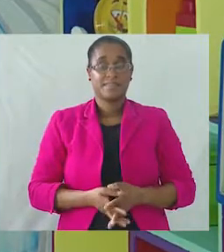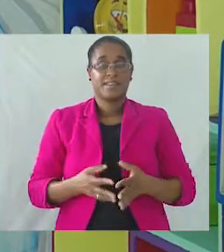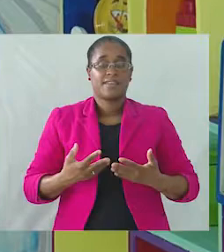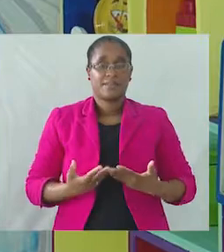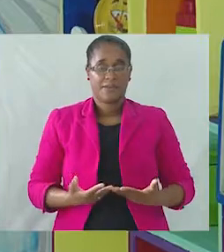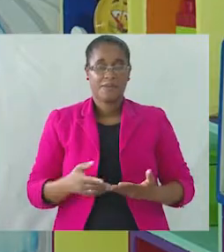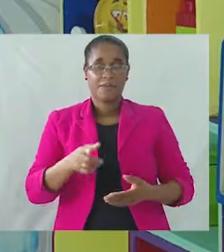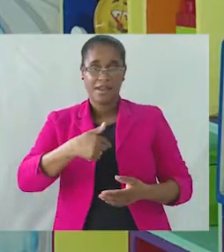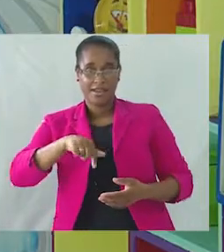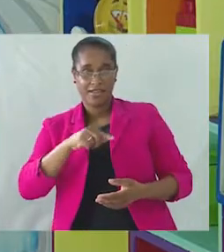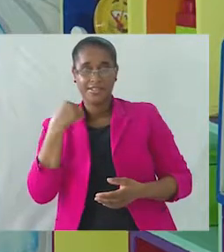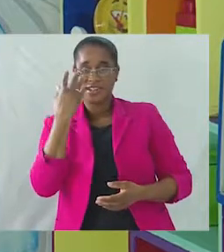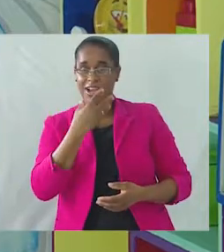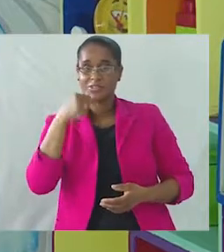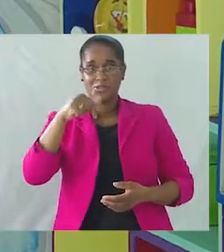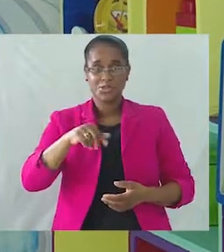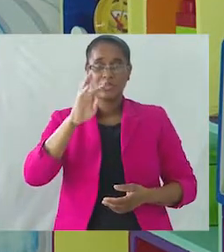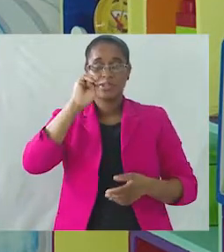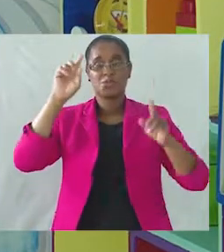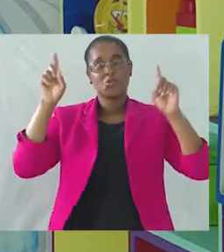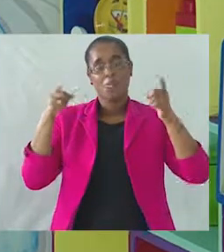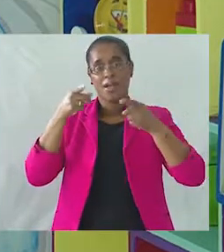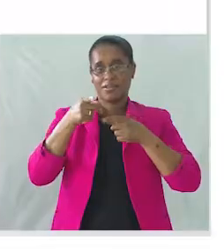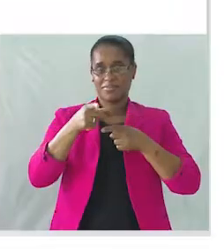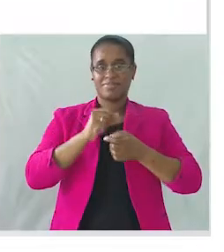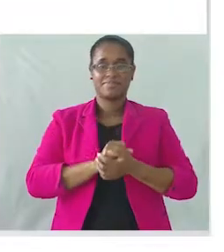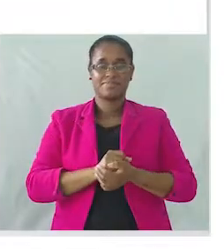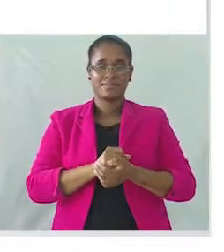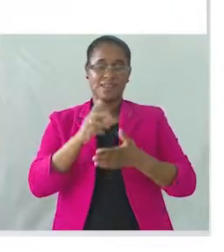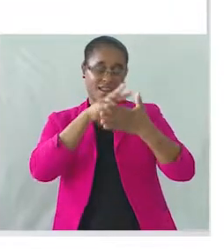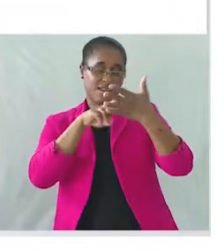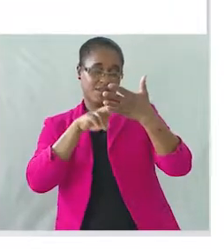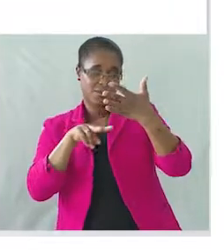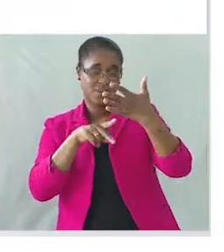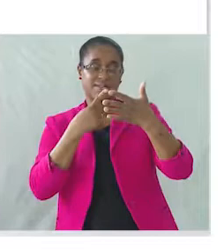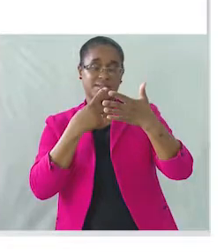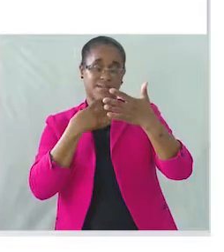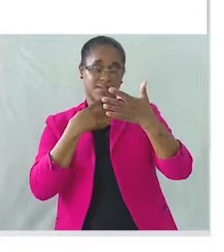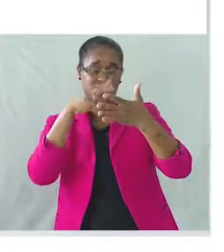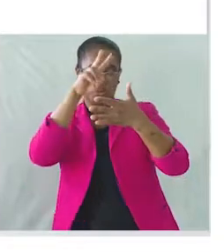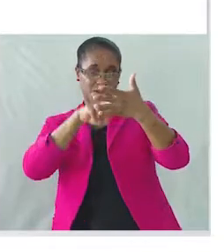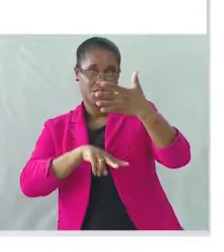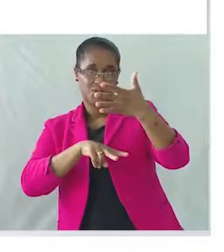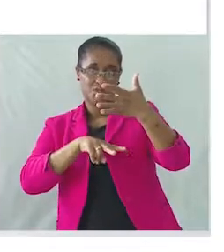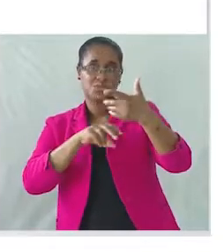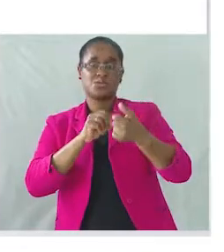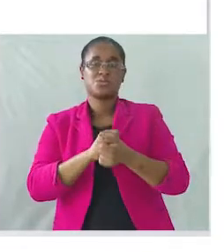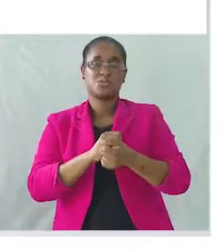Então, para a nossa aula de hoje, temos o seguinte sumário: leitura e compreensão do